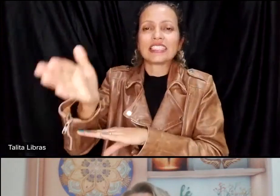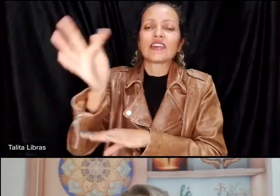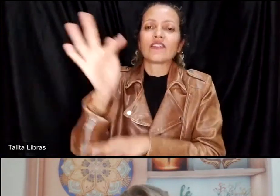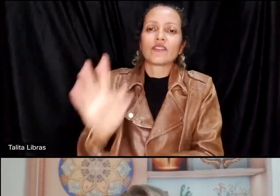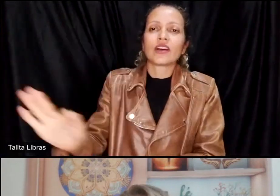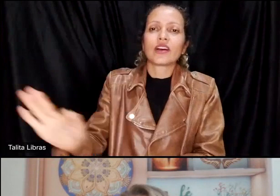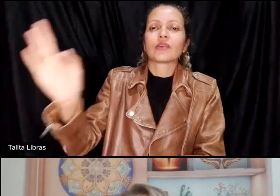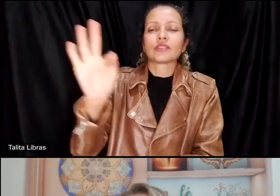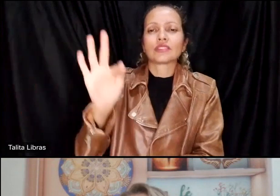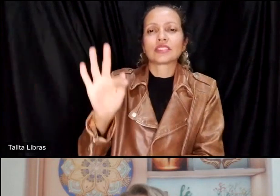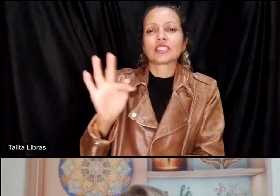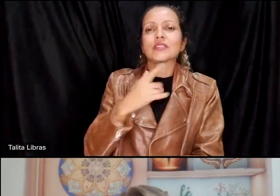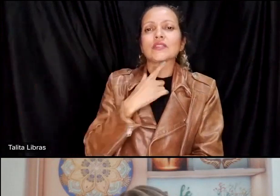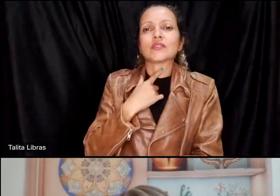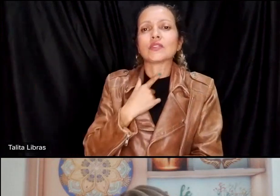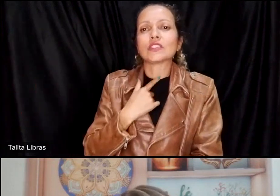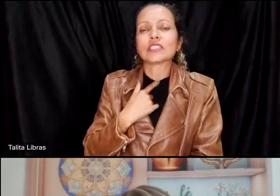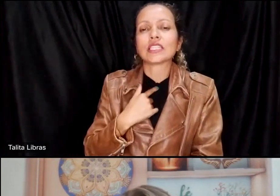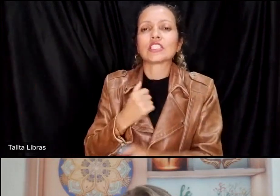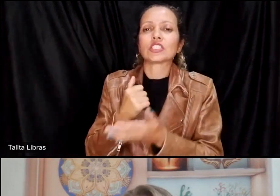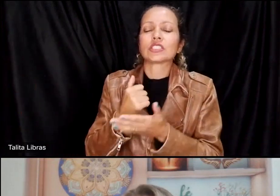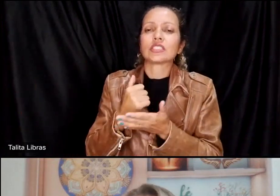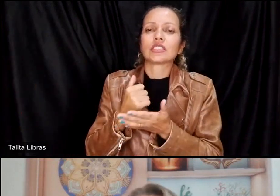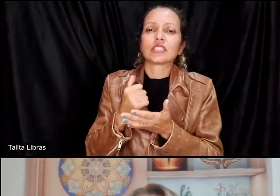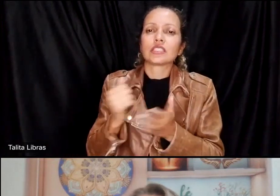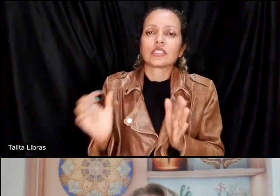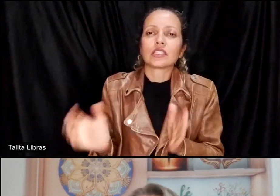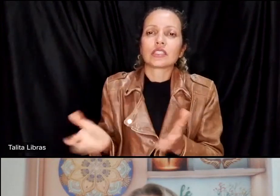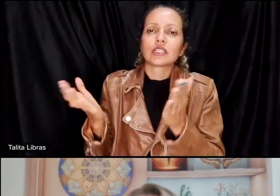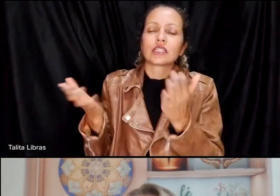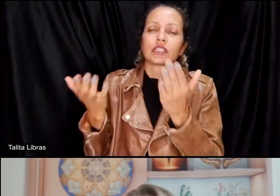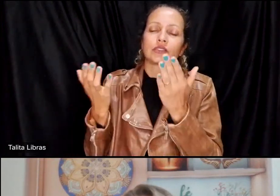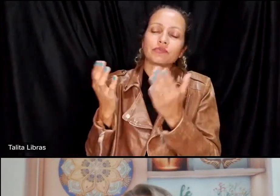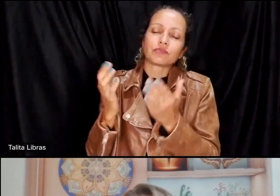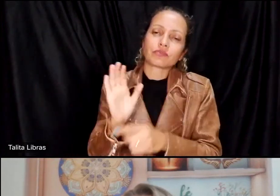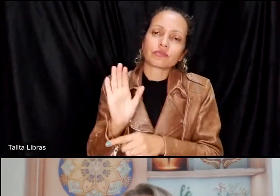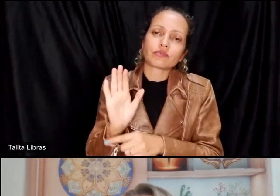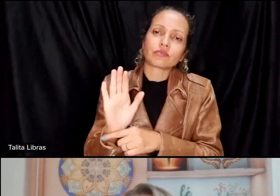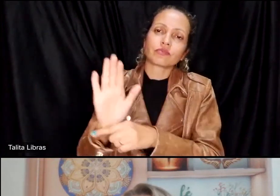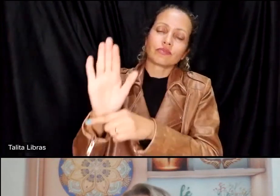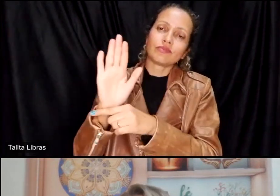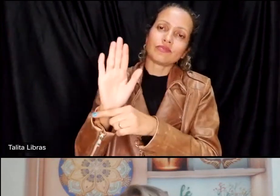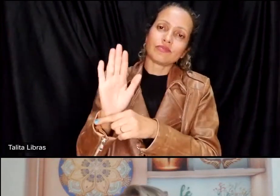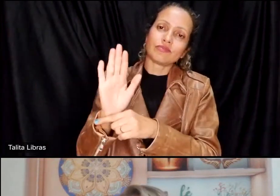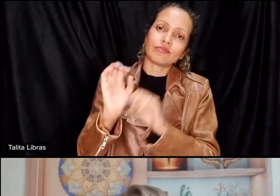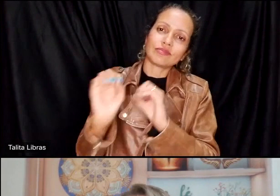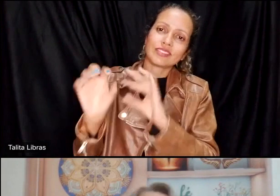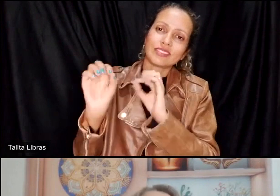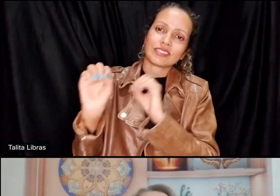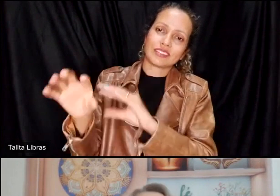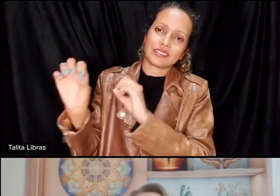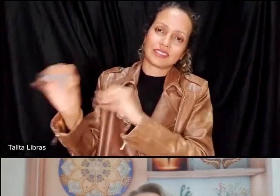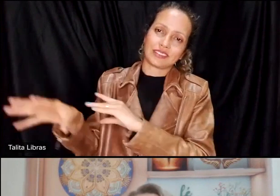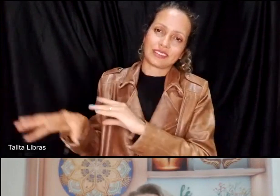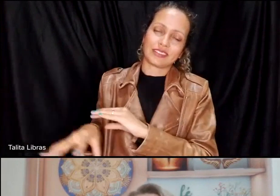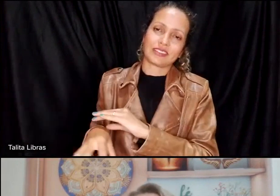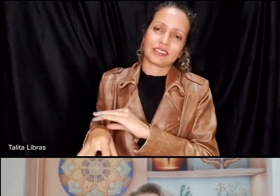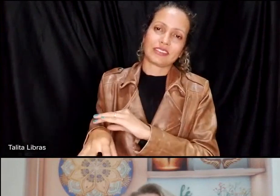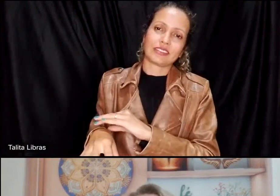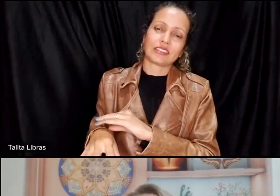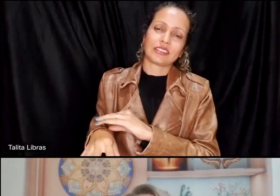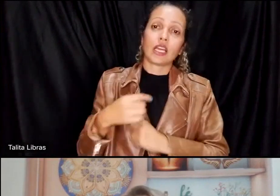Eu e a Shirley, a gente escreveu um texto que vai se transformar